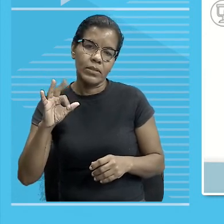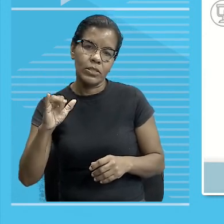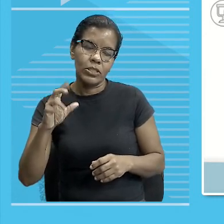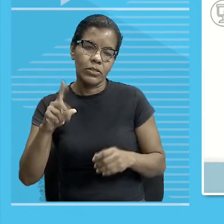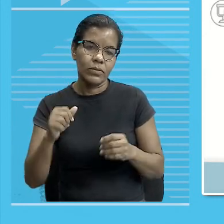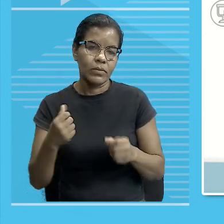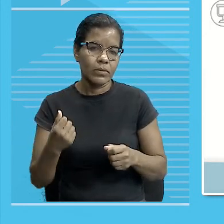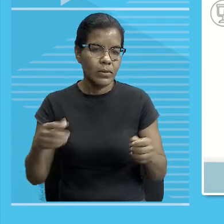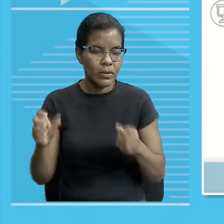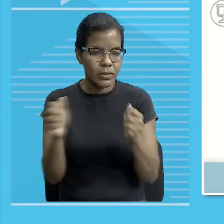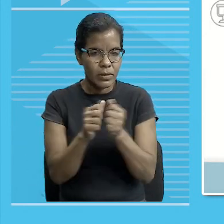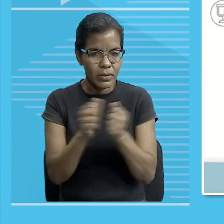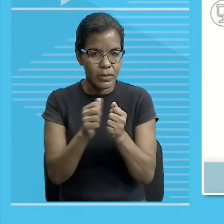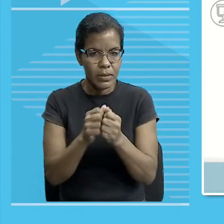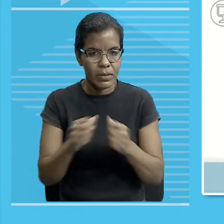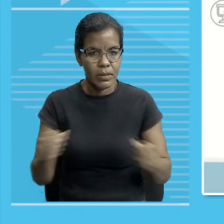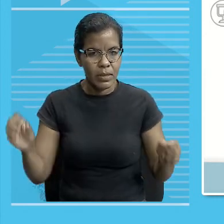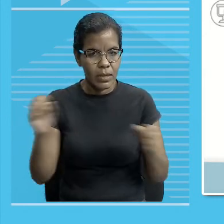ação dele, tá bom?